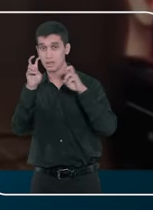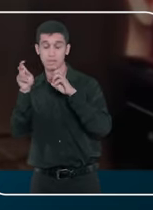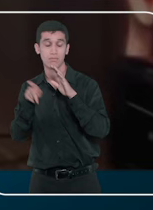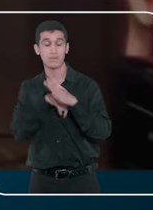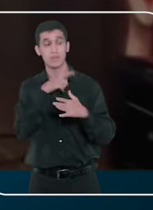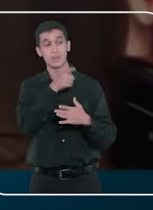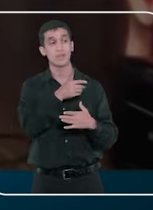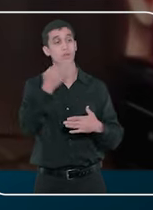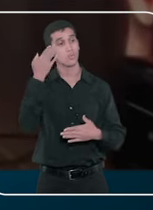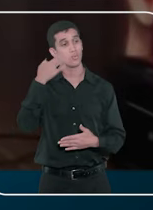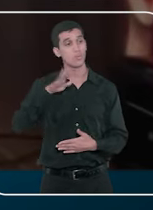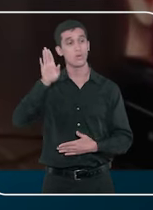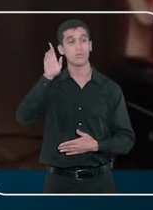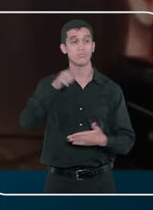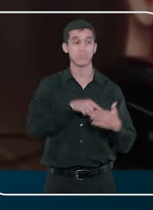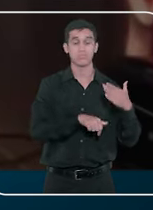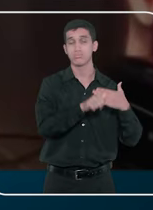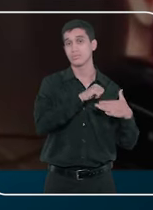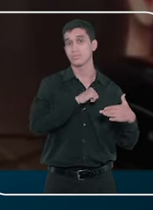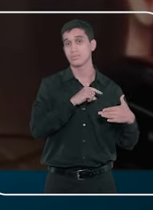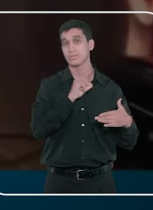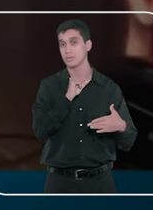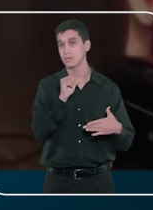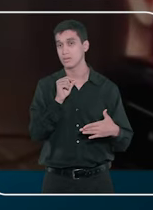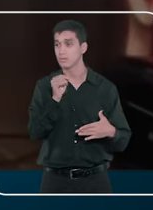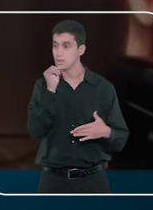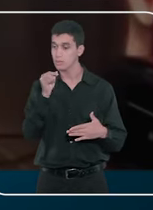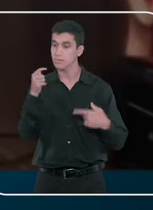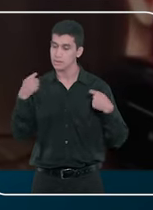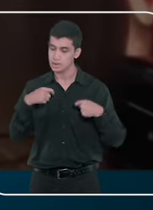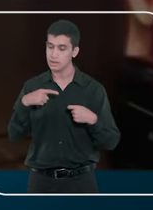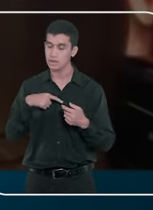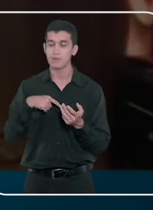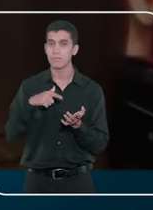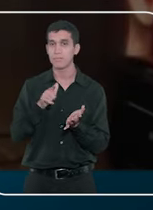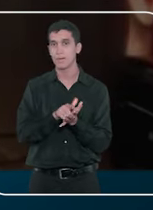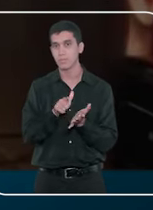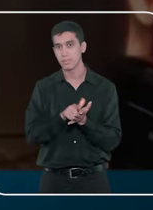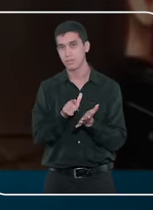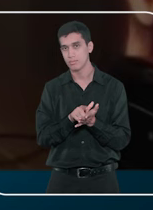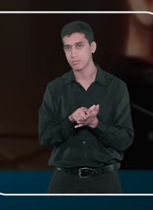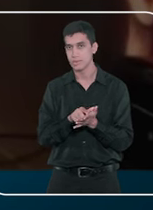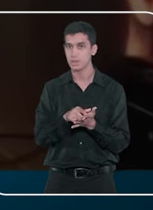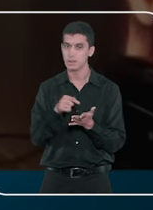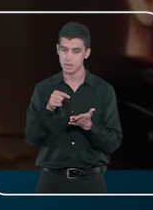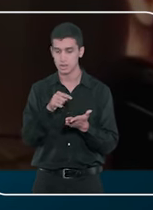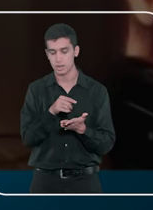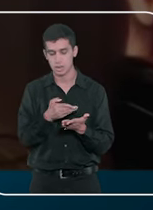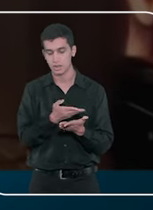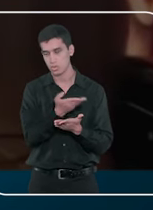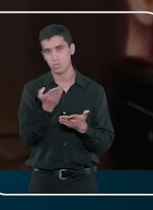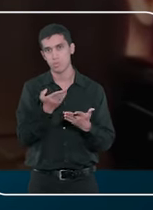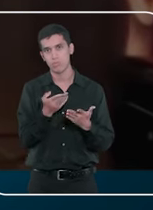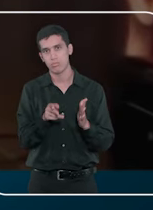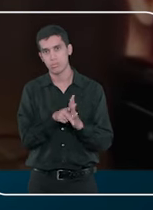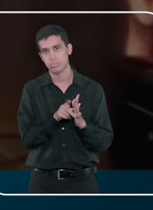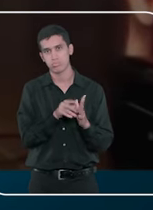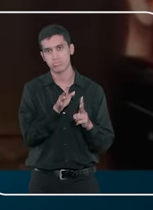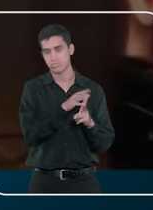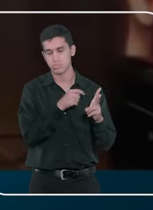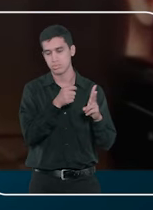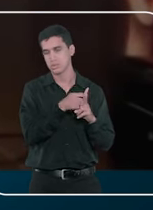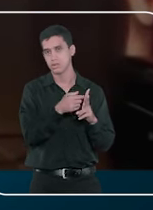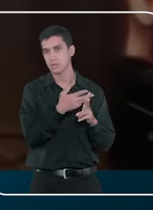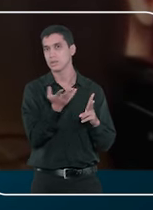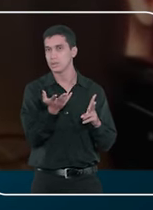acordo. A ele deve ser reservado um papel equidistante das partes, vamos assim dizer, e para ele